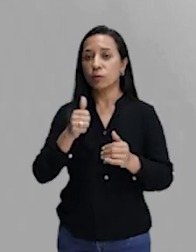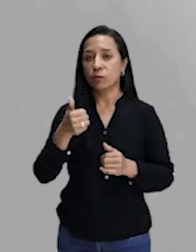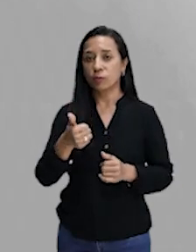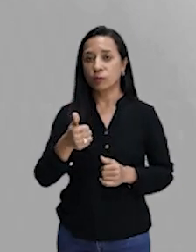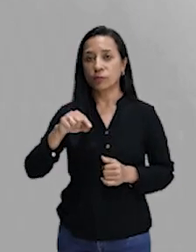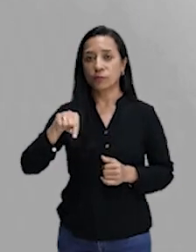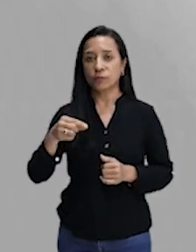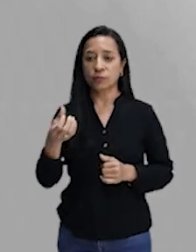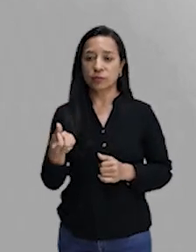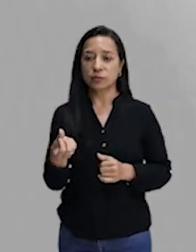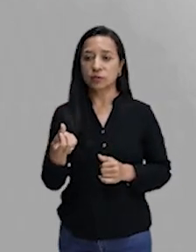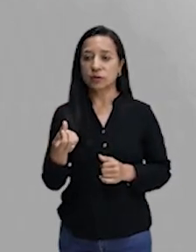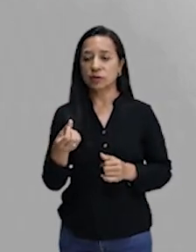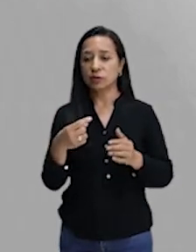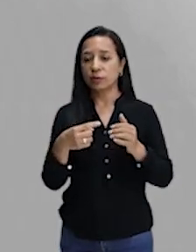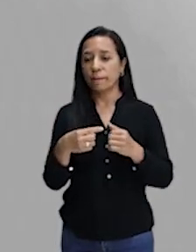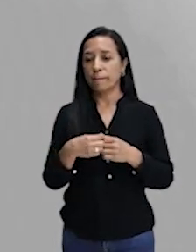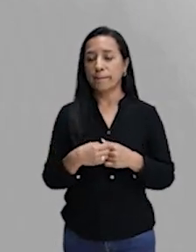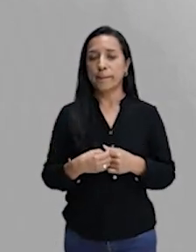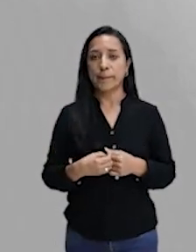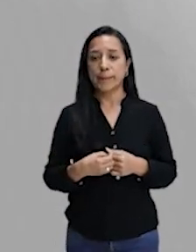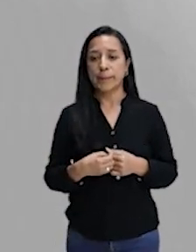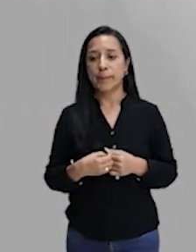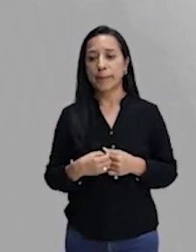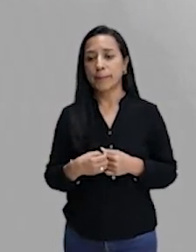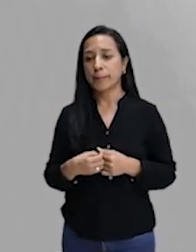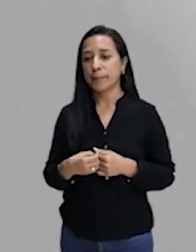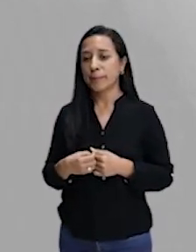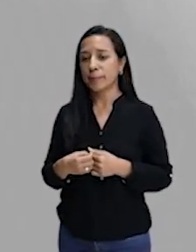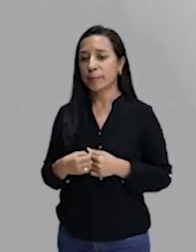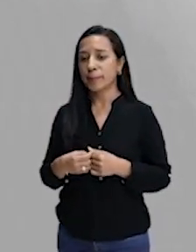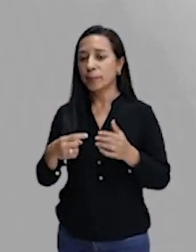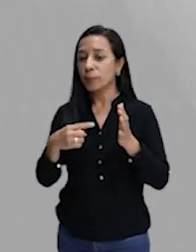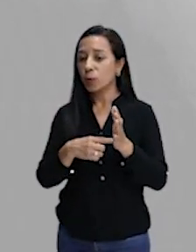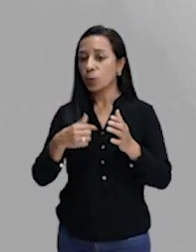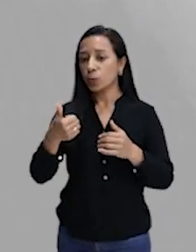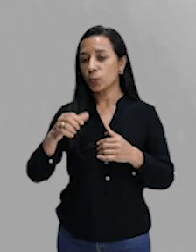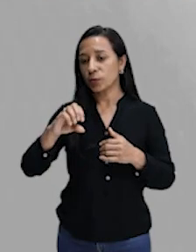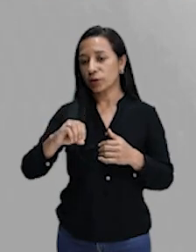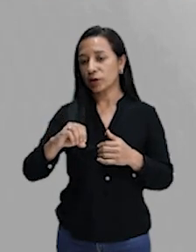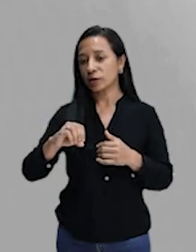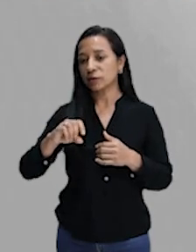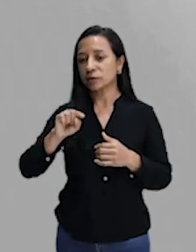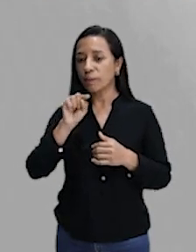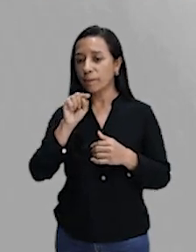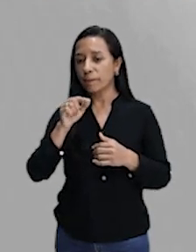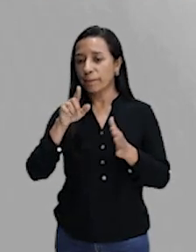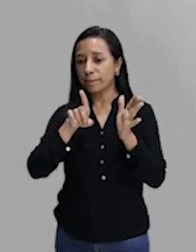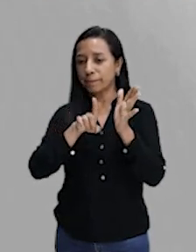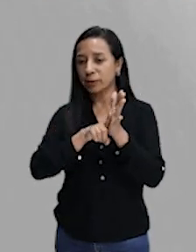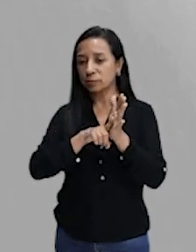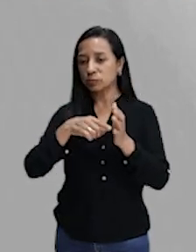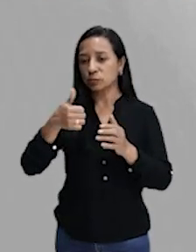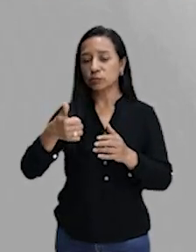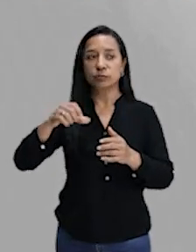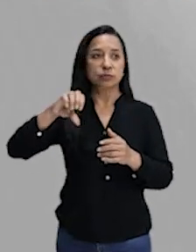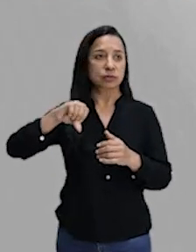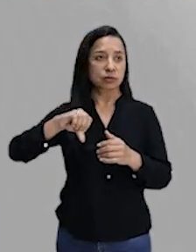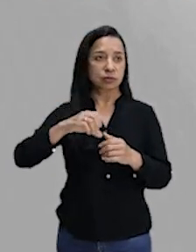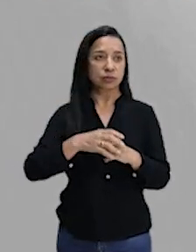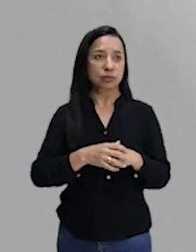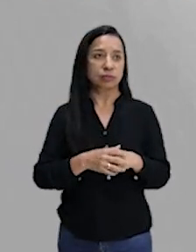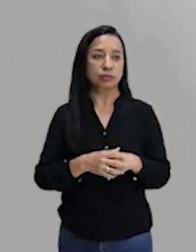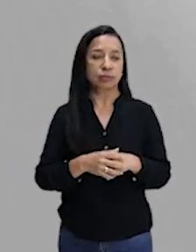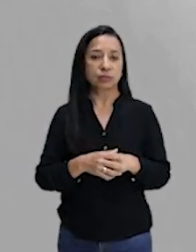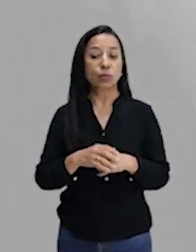Tá ok nós sabemos o seguinte corrente elétrica é carga sobre